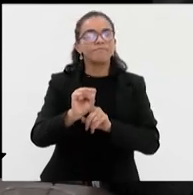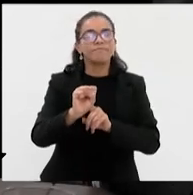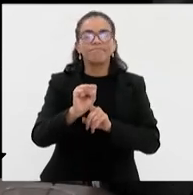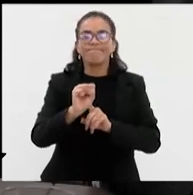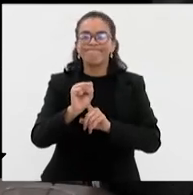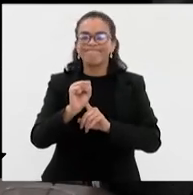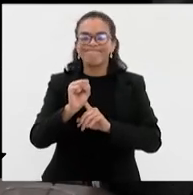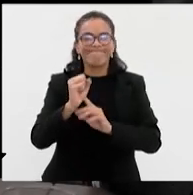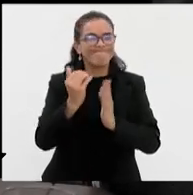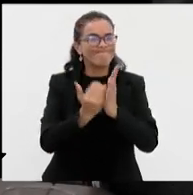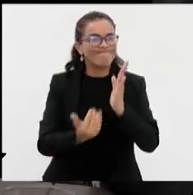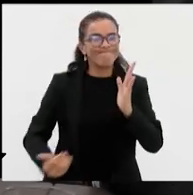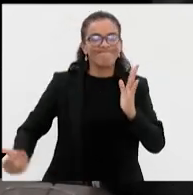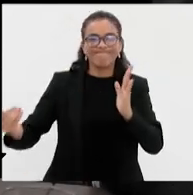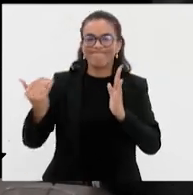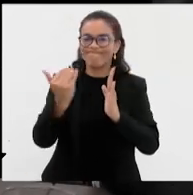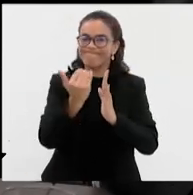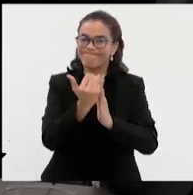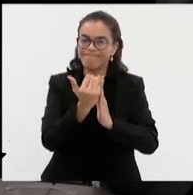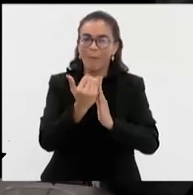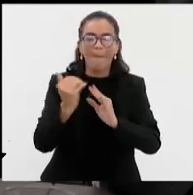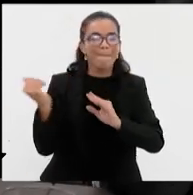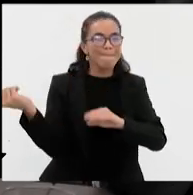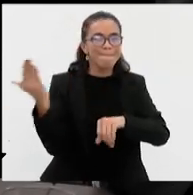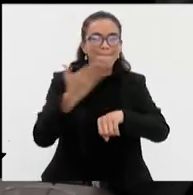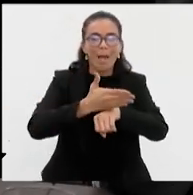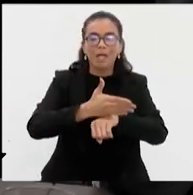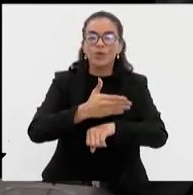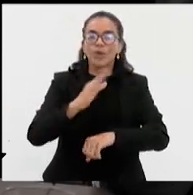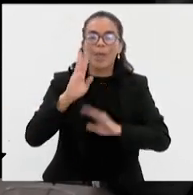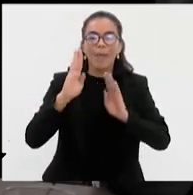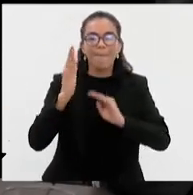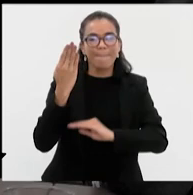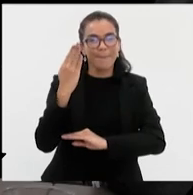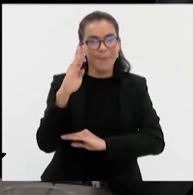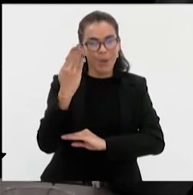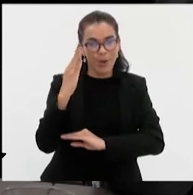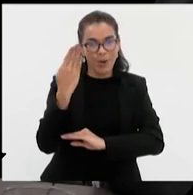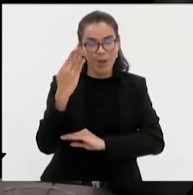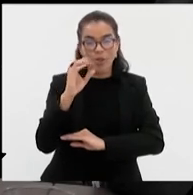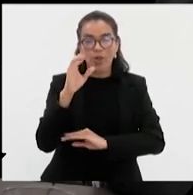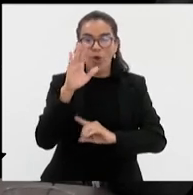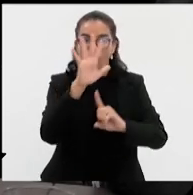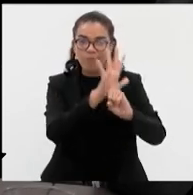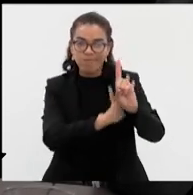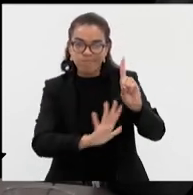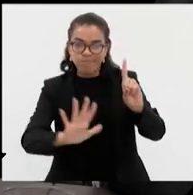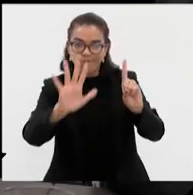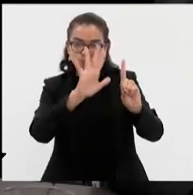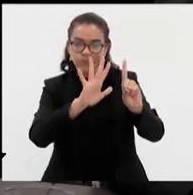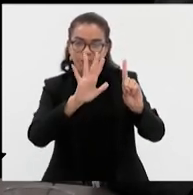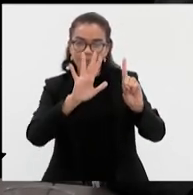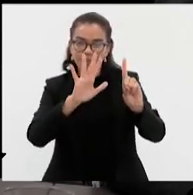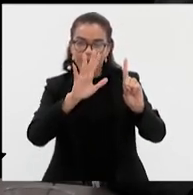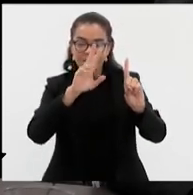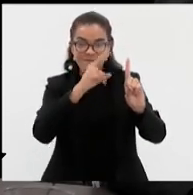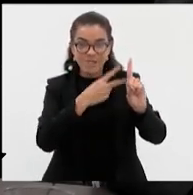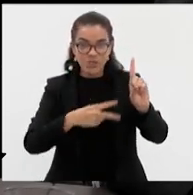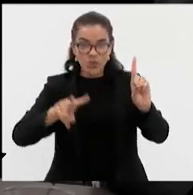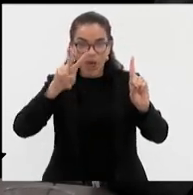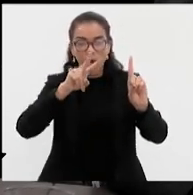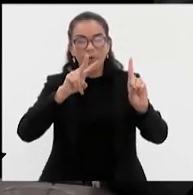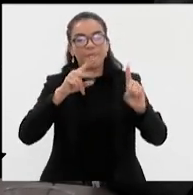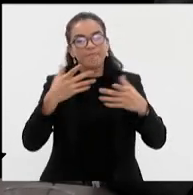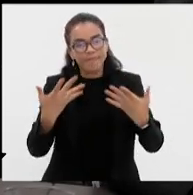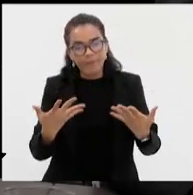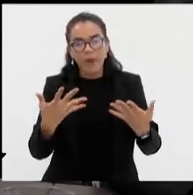ultrapassa aspectos estritamente biológicos ou de fenotípicos, né, e alcança a